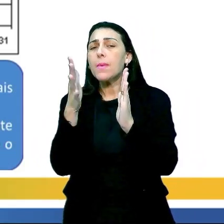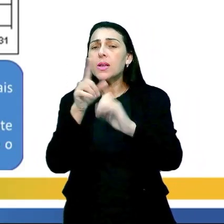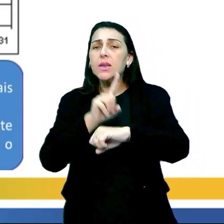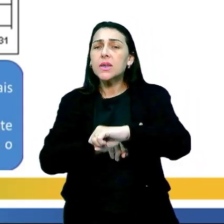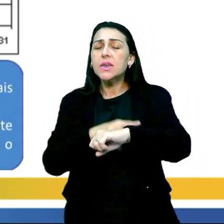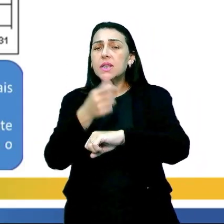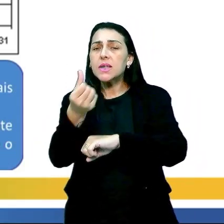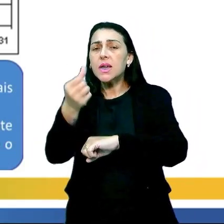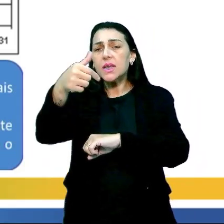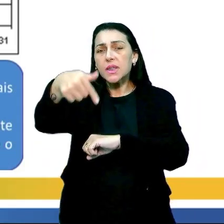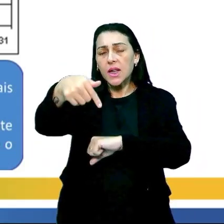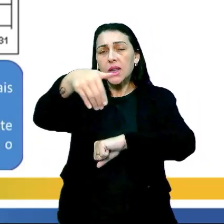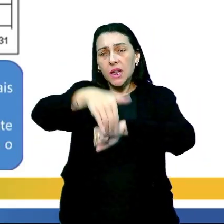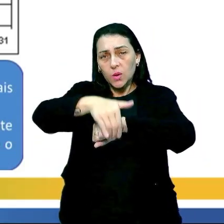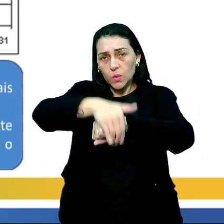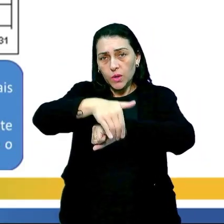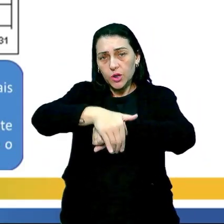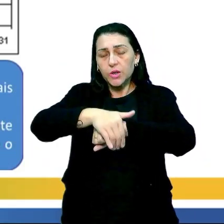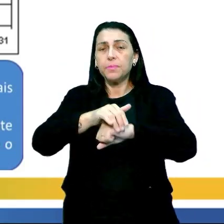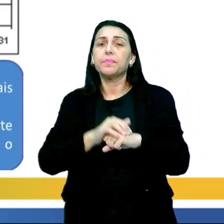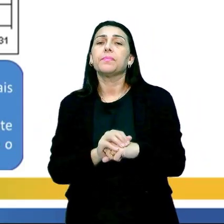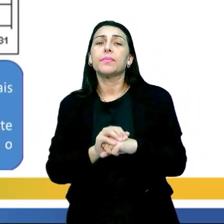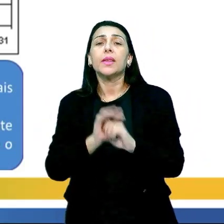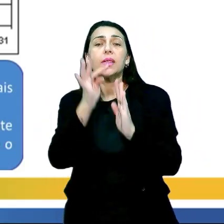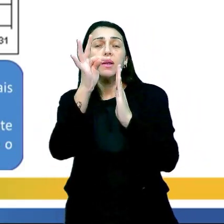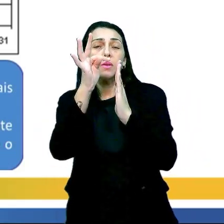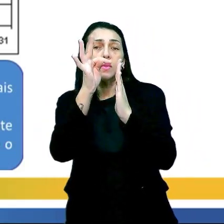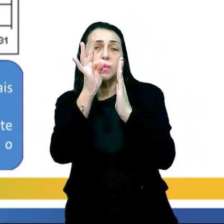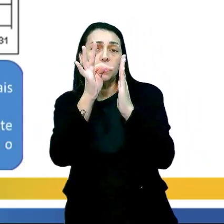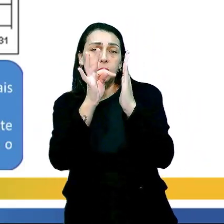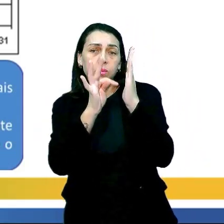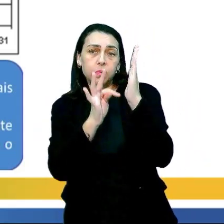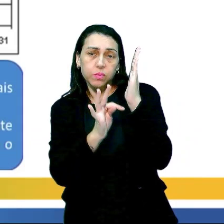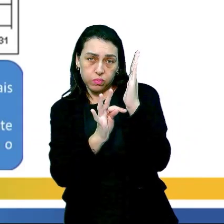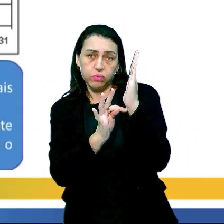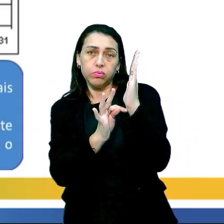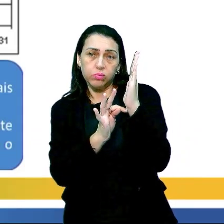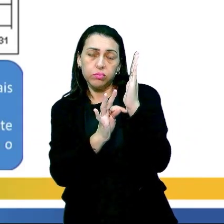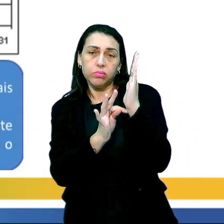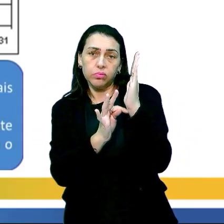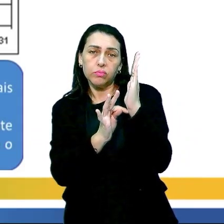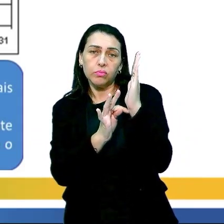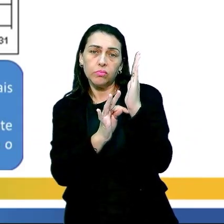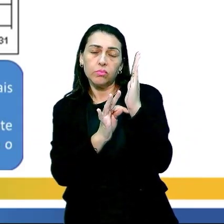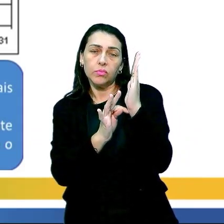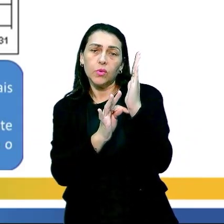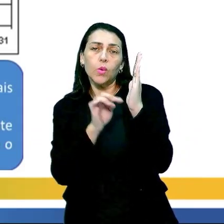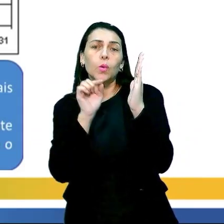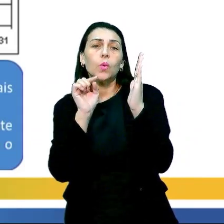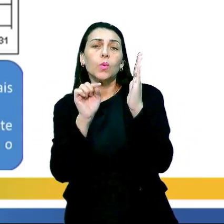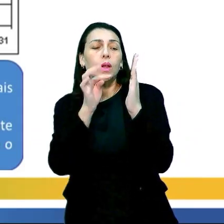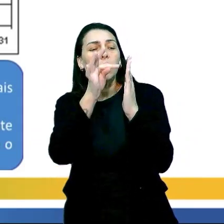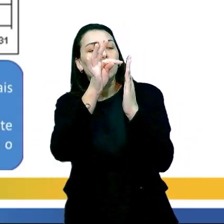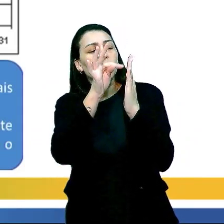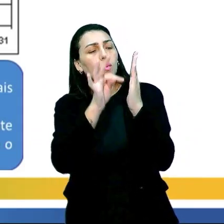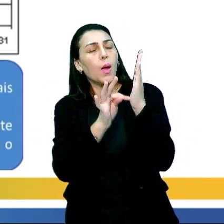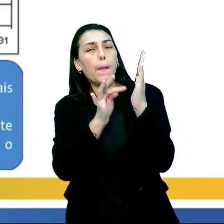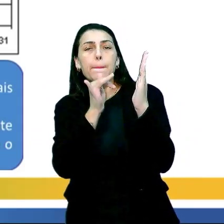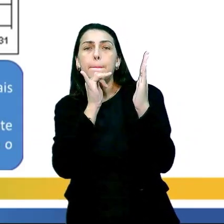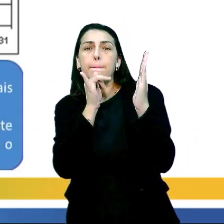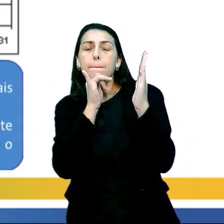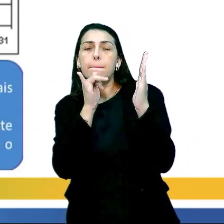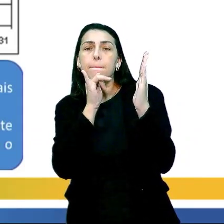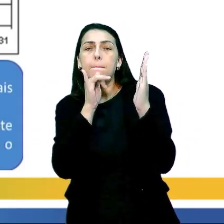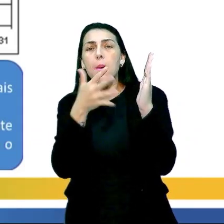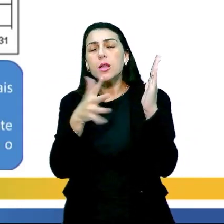das 6, 7 horas, 8 horas da noite, essa temperatura caiu bruscamente. Logo, o termômetro marcou, por